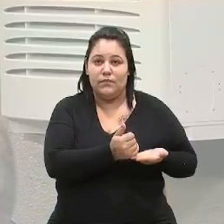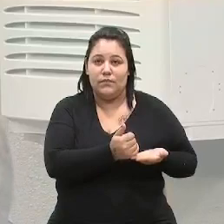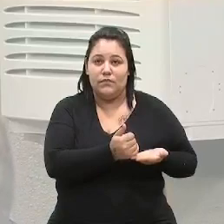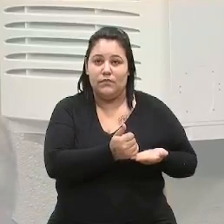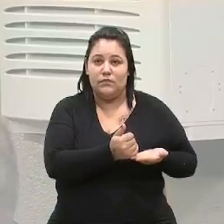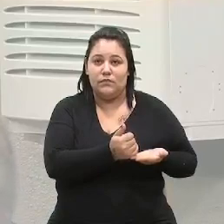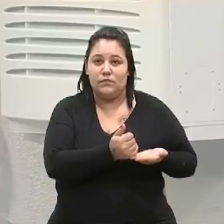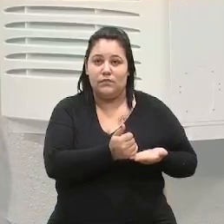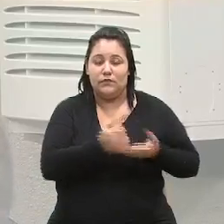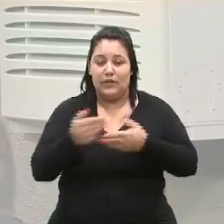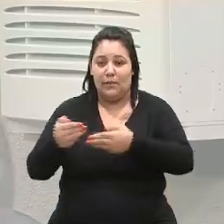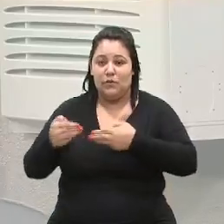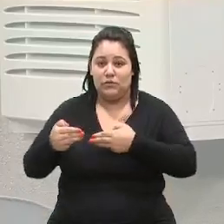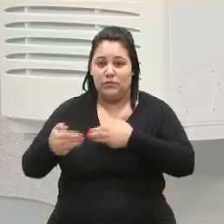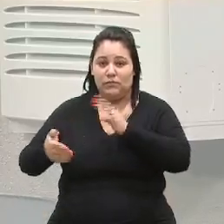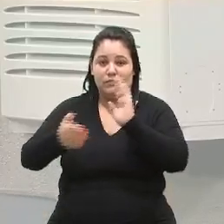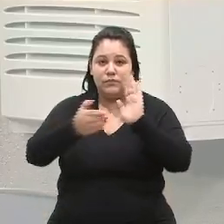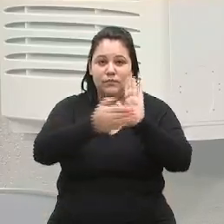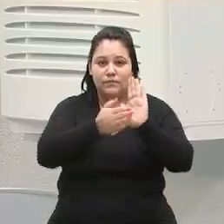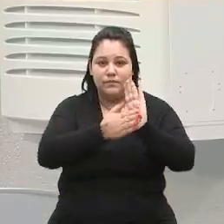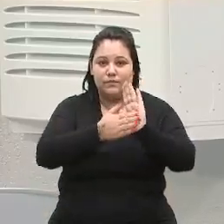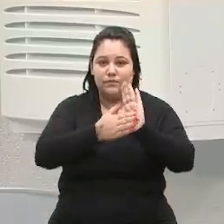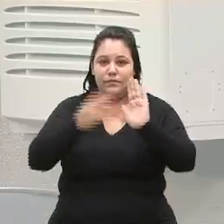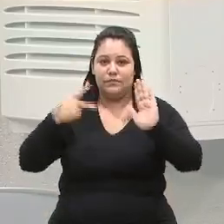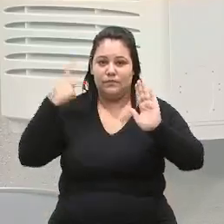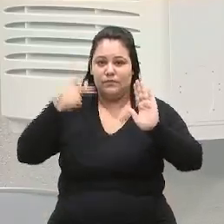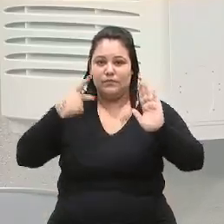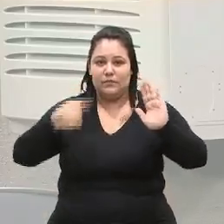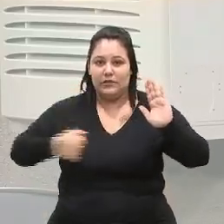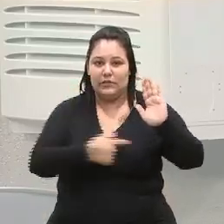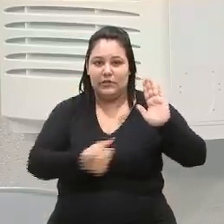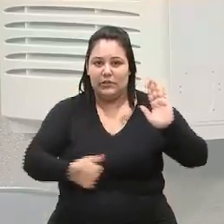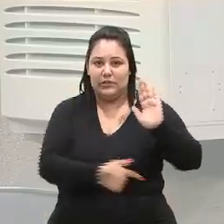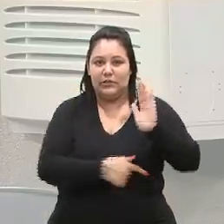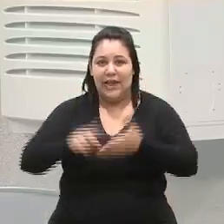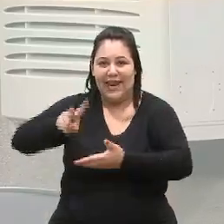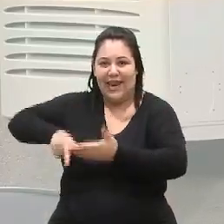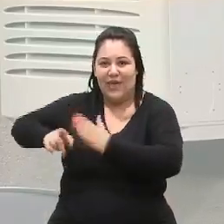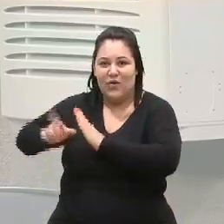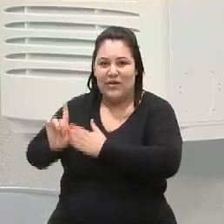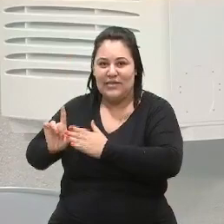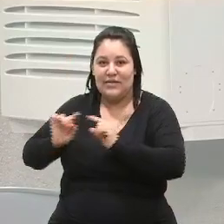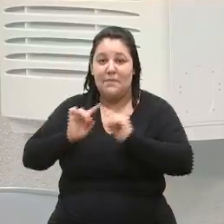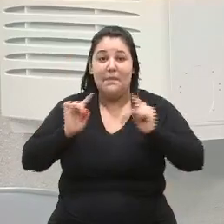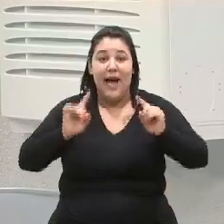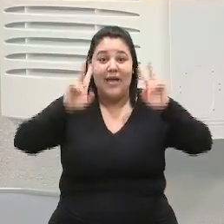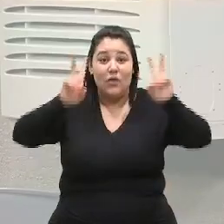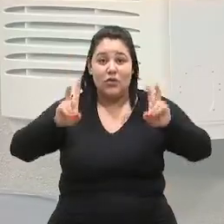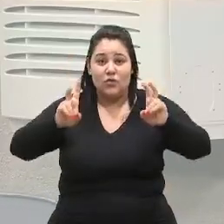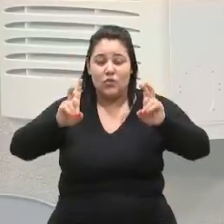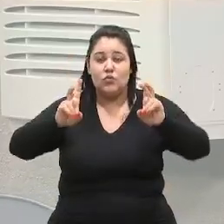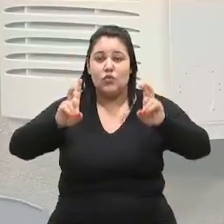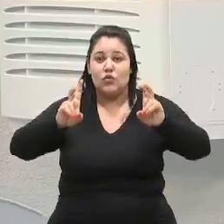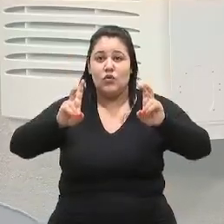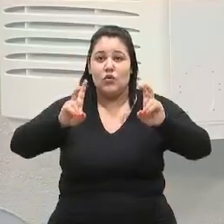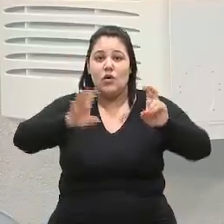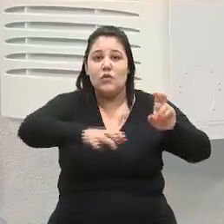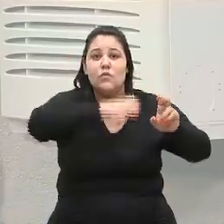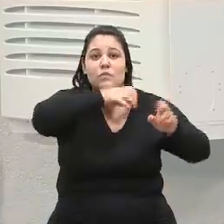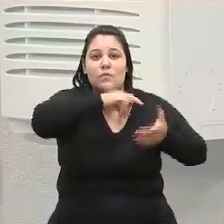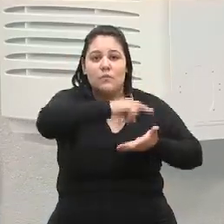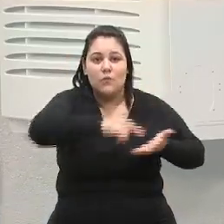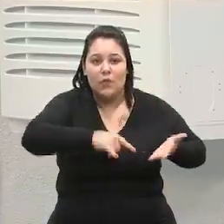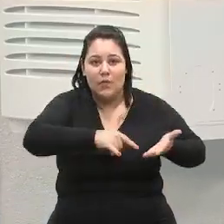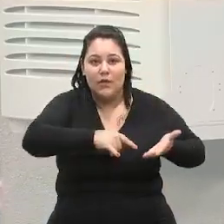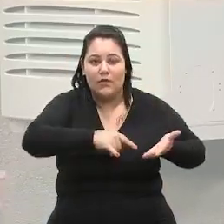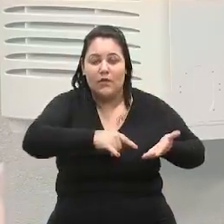na moção proposta pelo vereador Zanquim. Mas esse tema da regularização fundiária é uma das alternativas que se tem para o